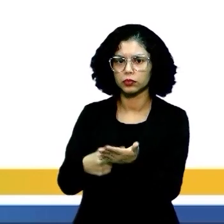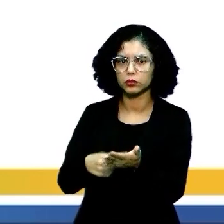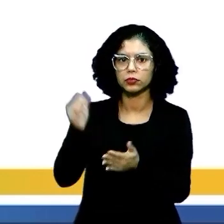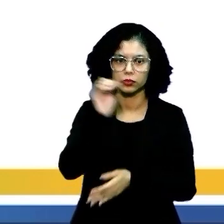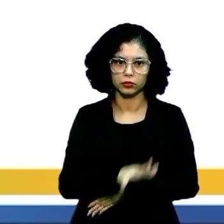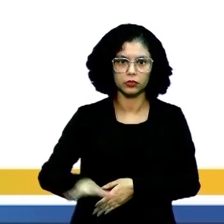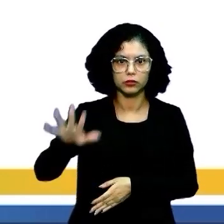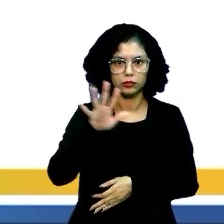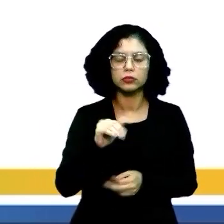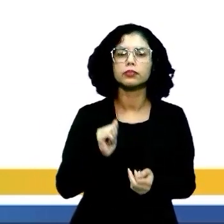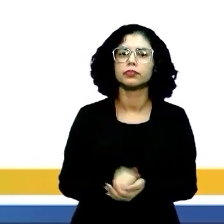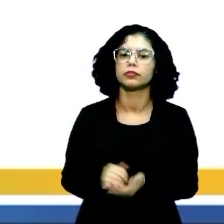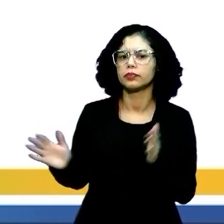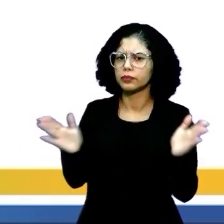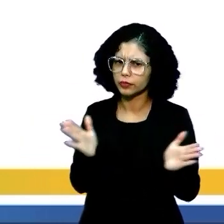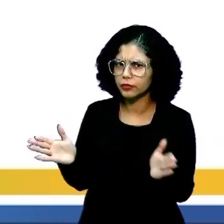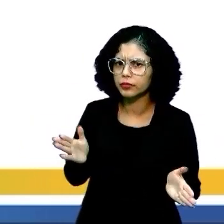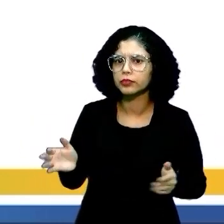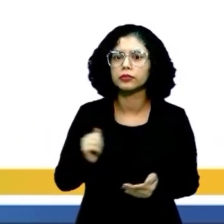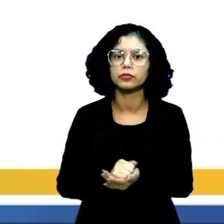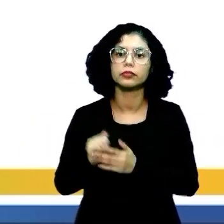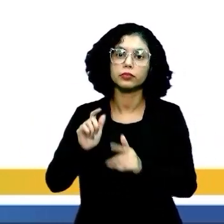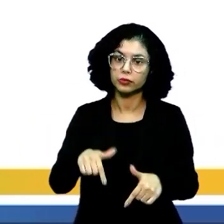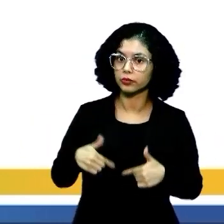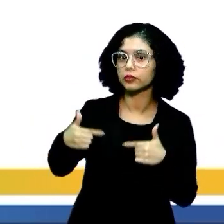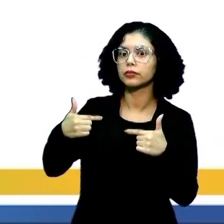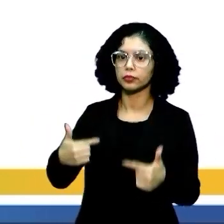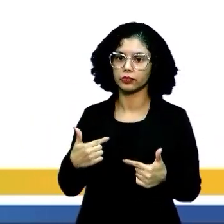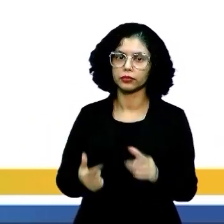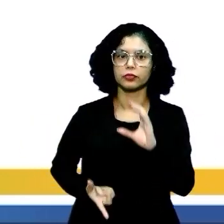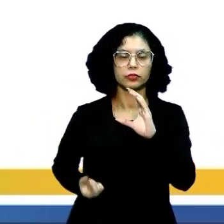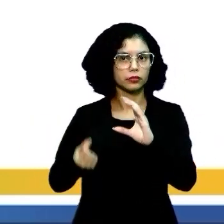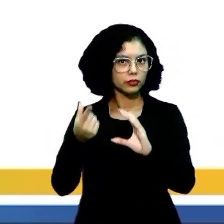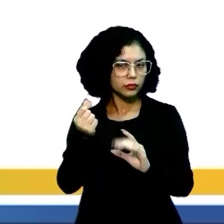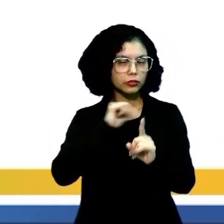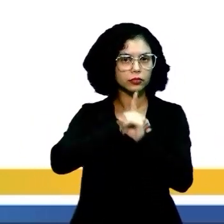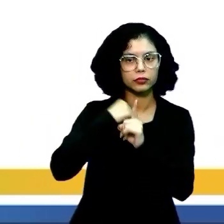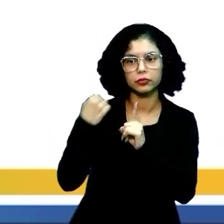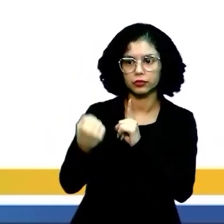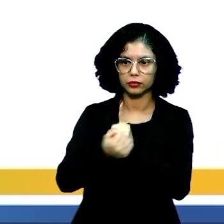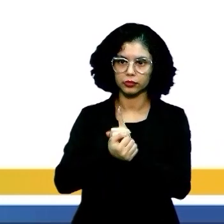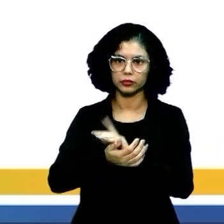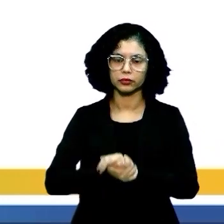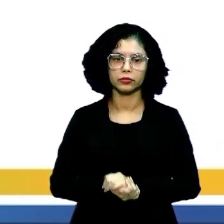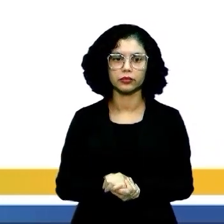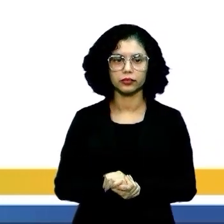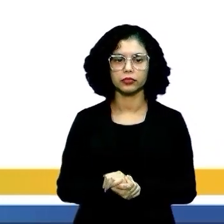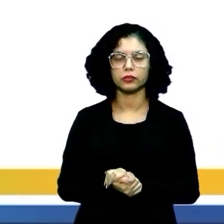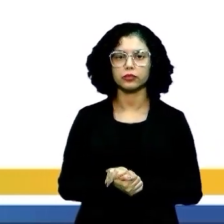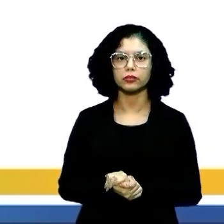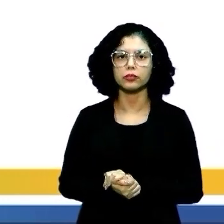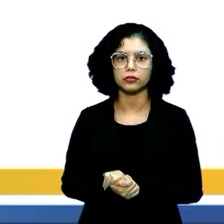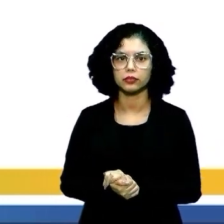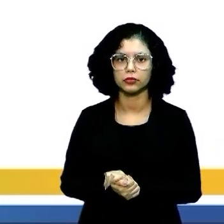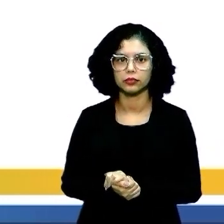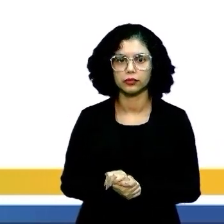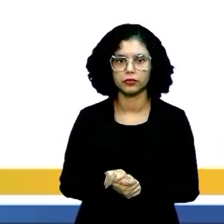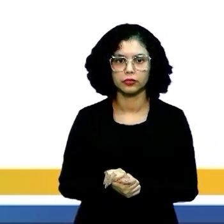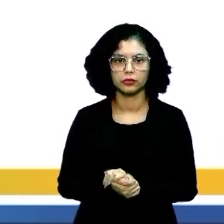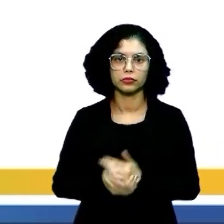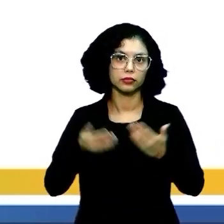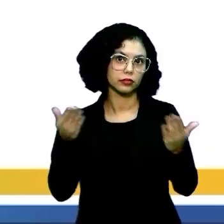acordos internacionais que pacificam os enfrentamentos entre as potências capitalistas e